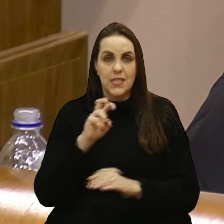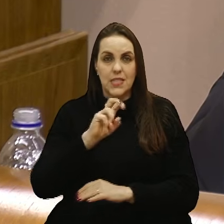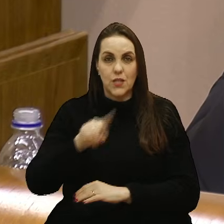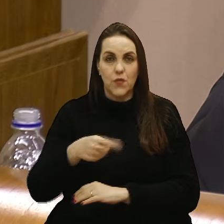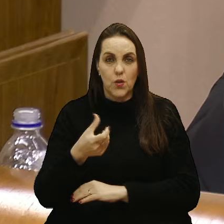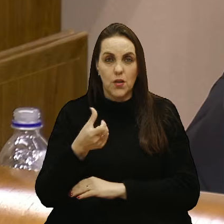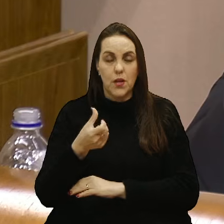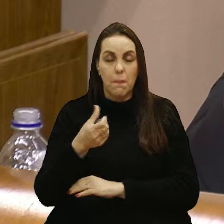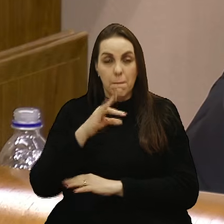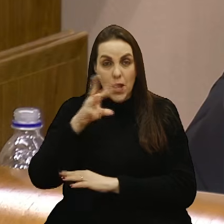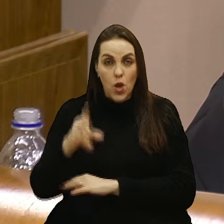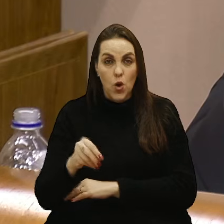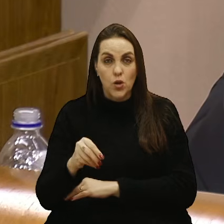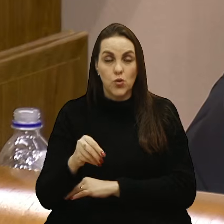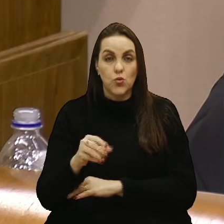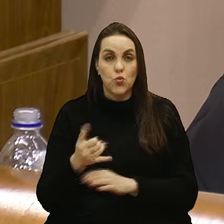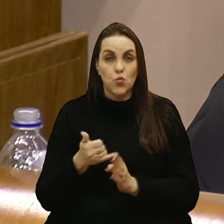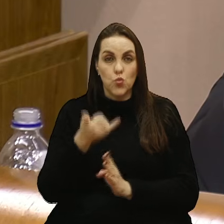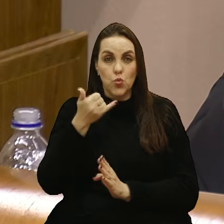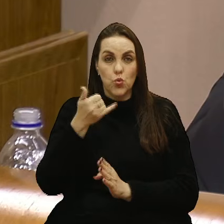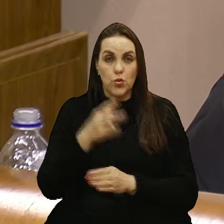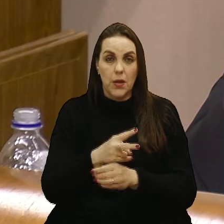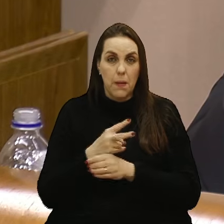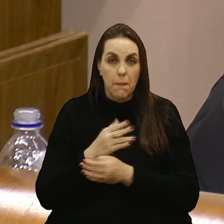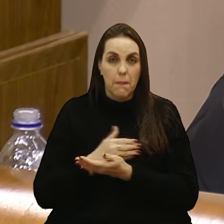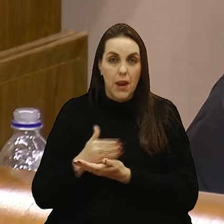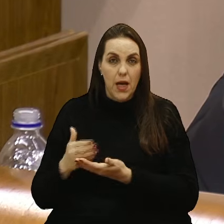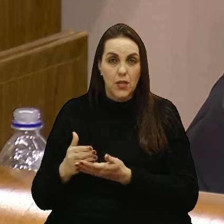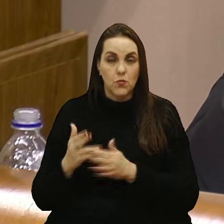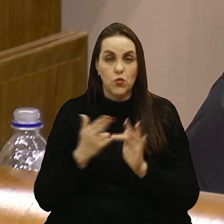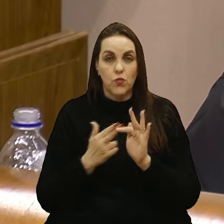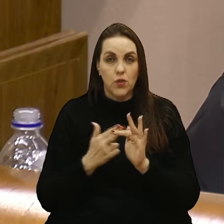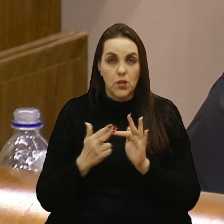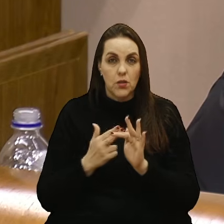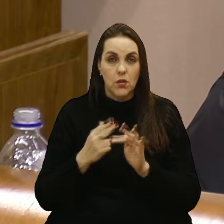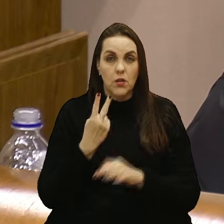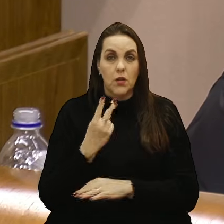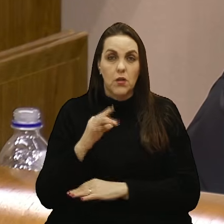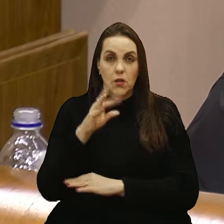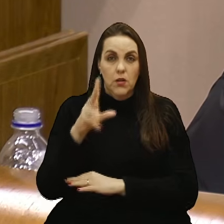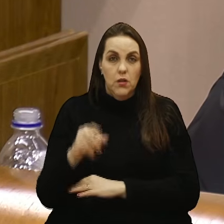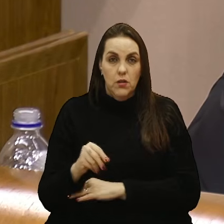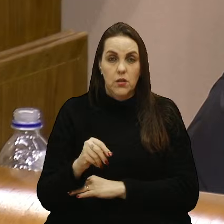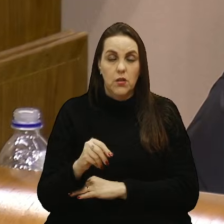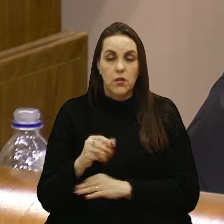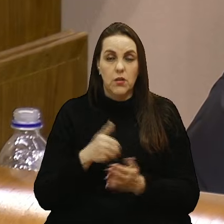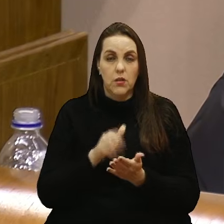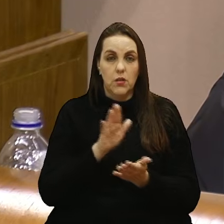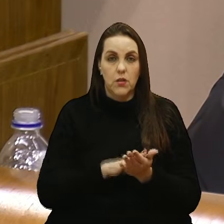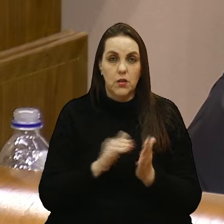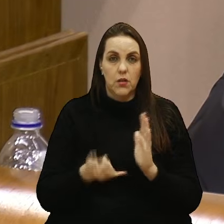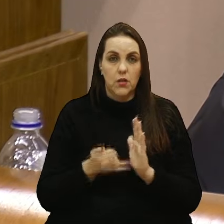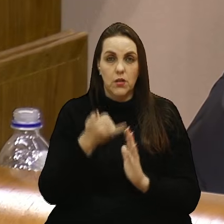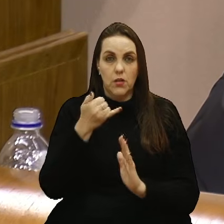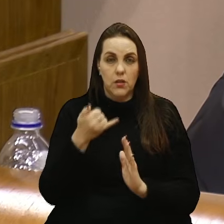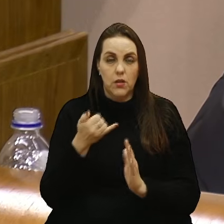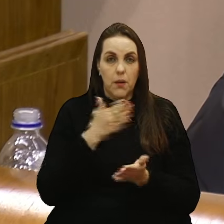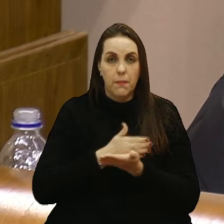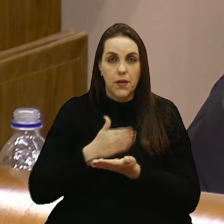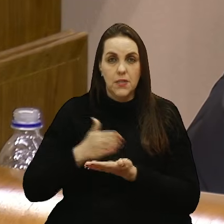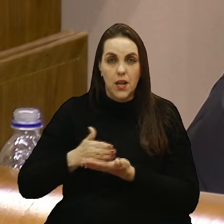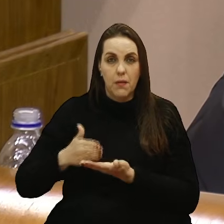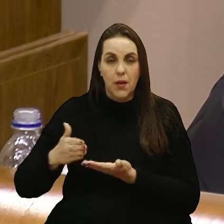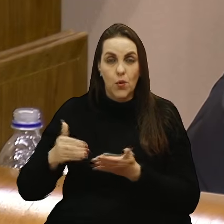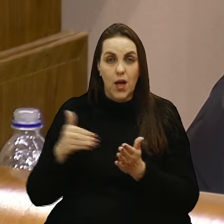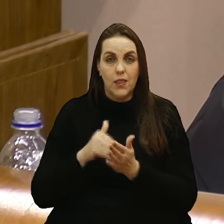juros, empréstimos, fornecedores 2.800.000, corresponde a multas e juros de tributos parcelados até julho